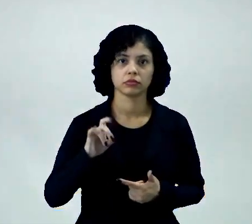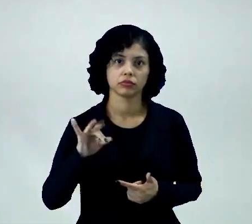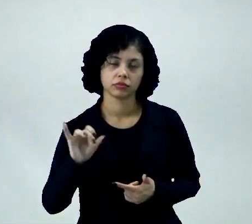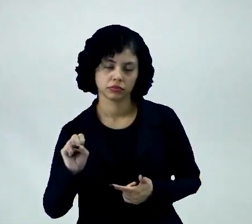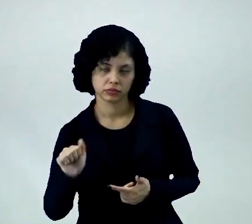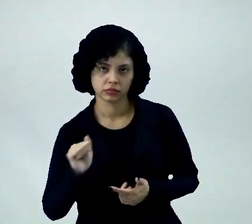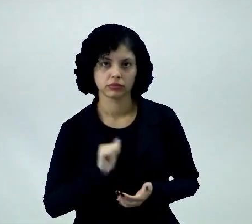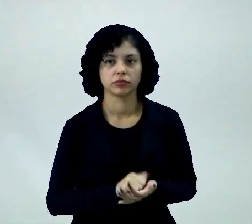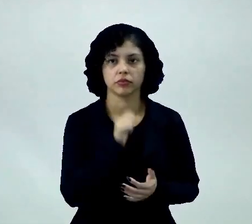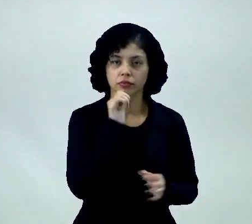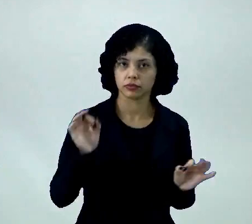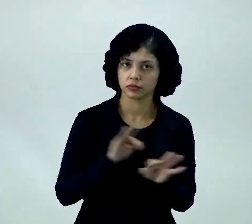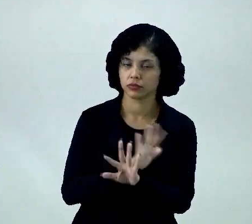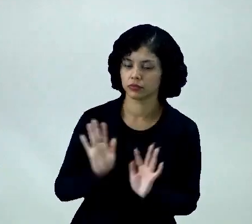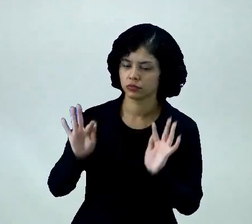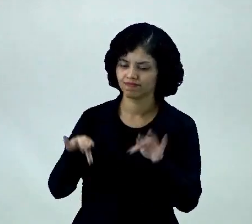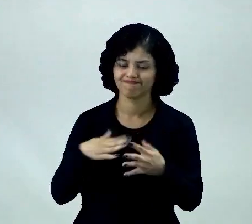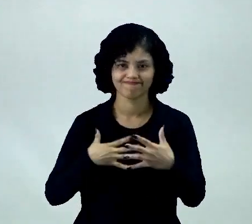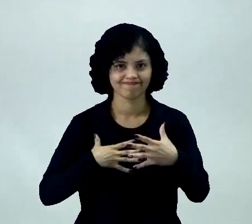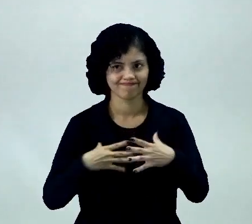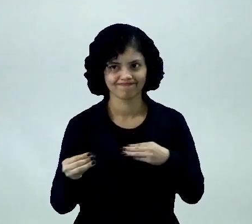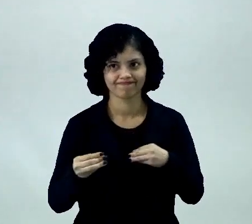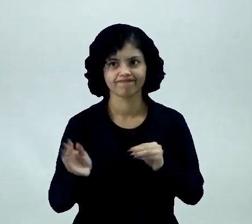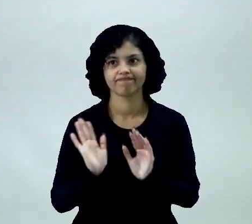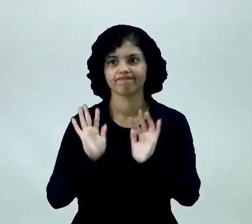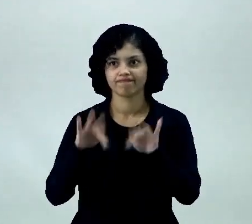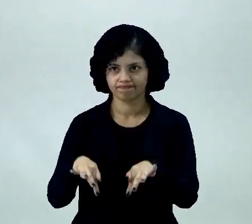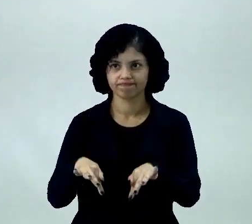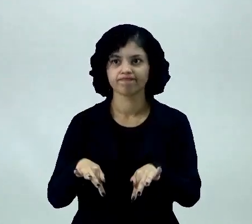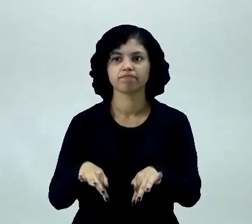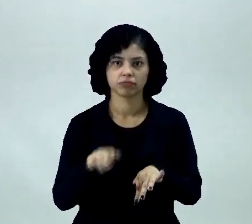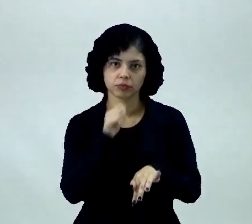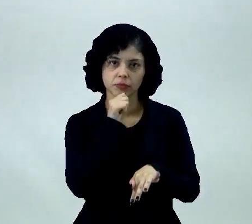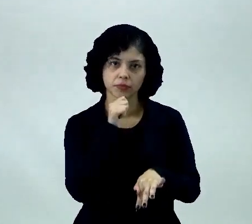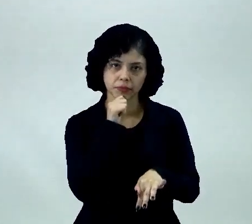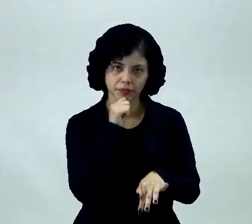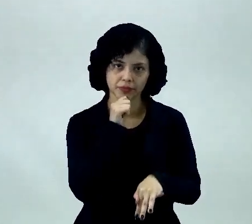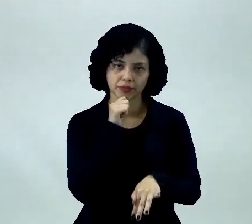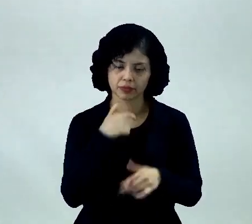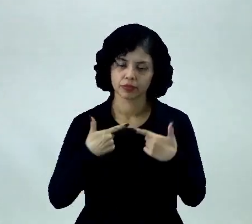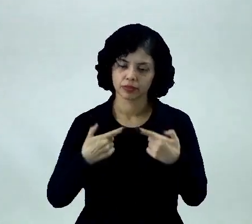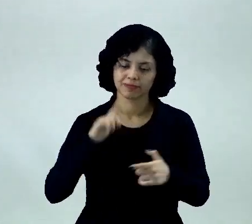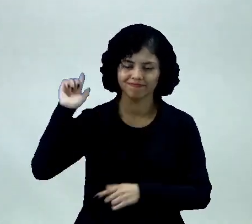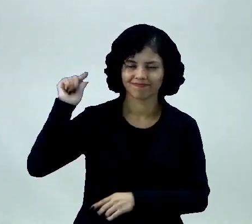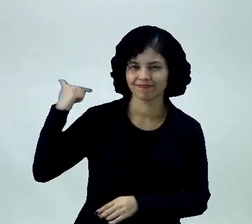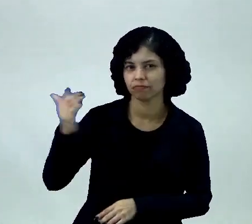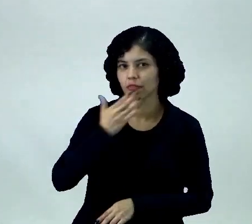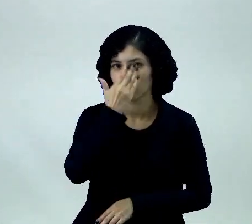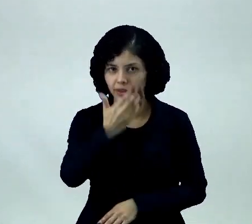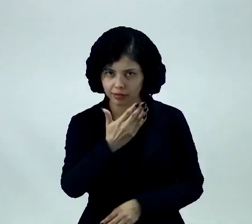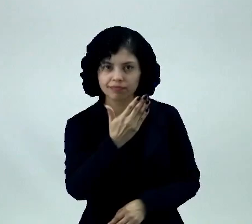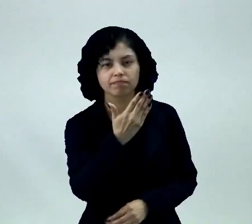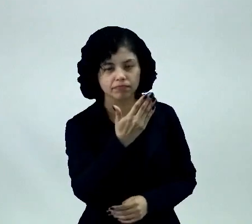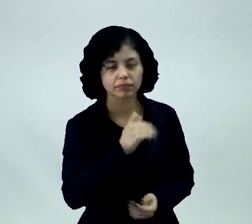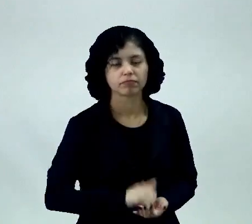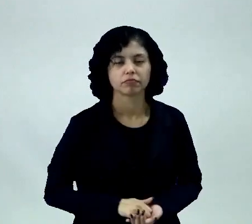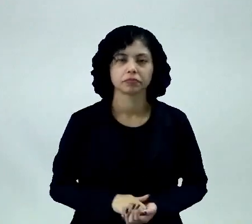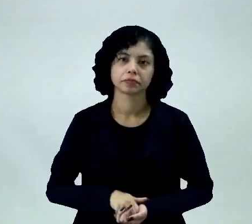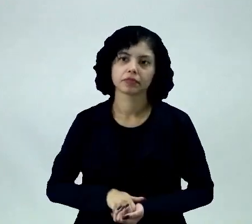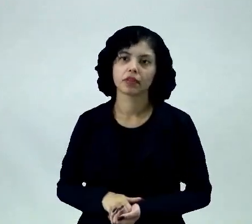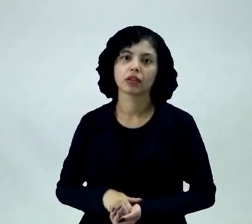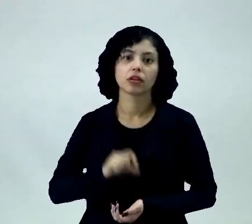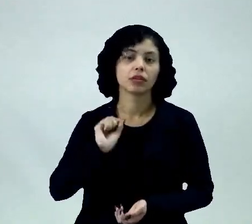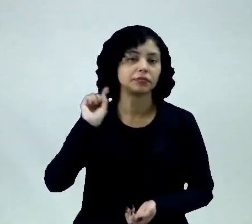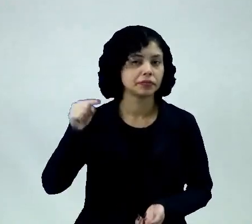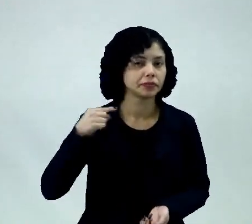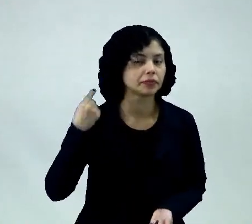né, liquidando aí o exército nazista, o exército alemão lá na frente oriental da batalha, né, e